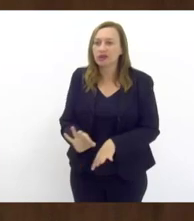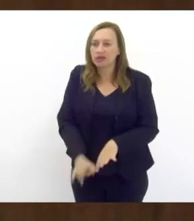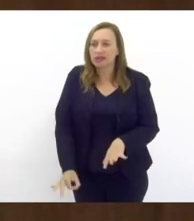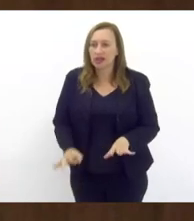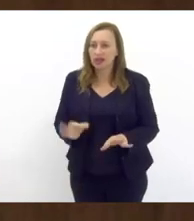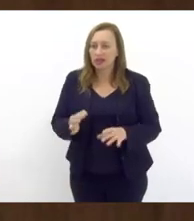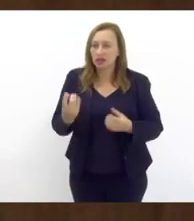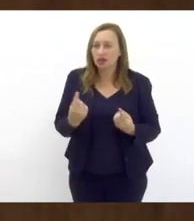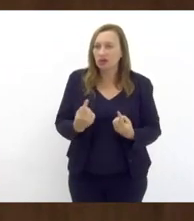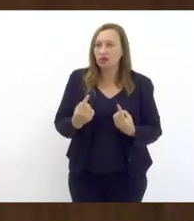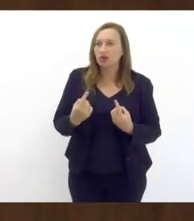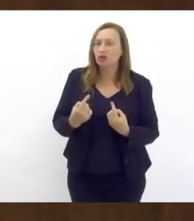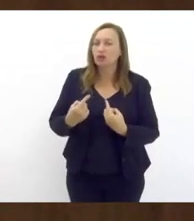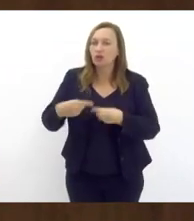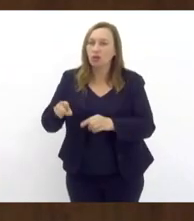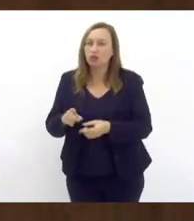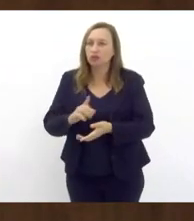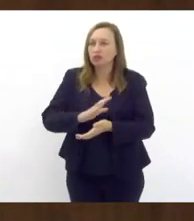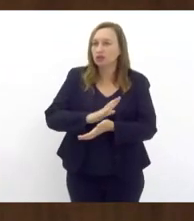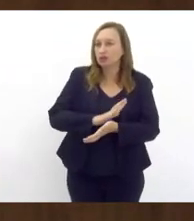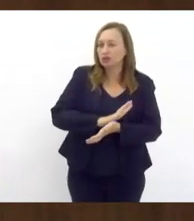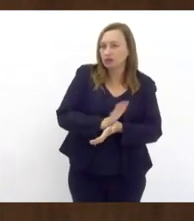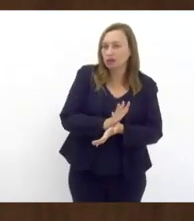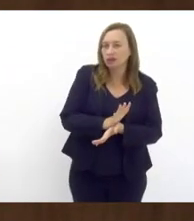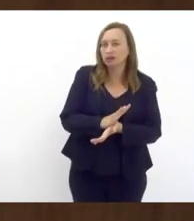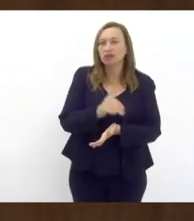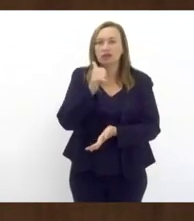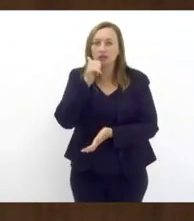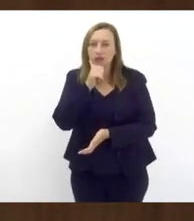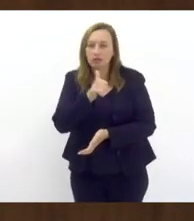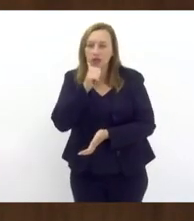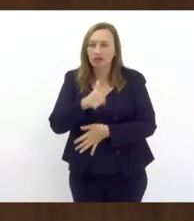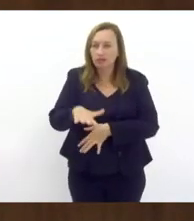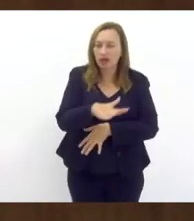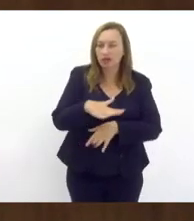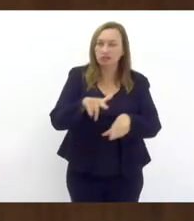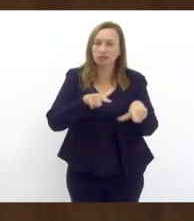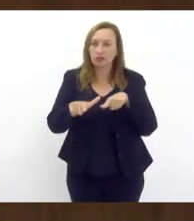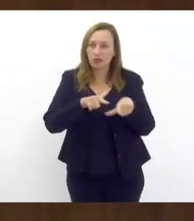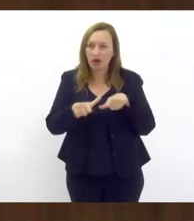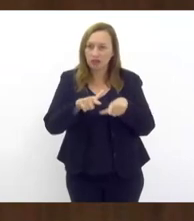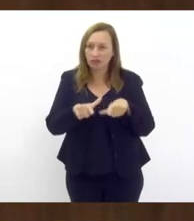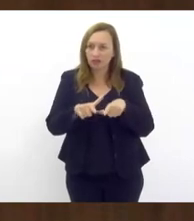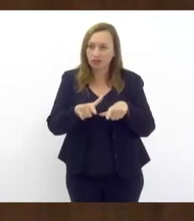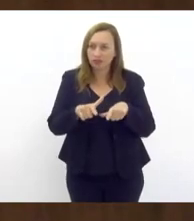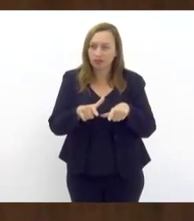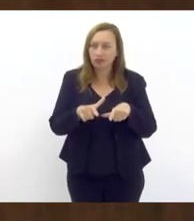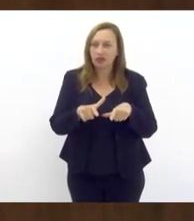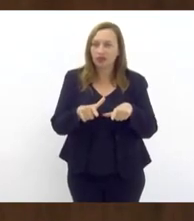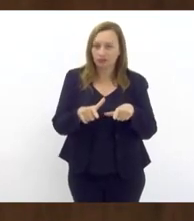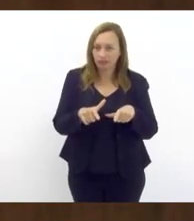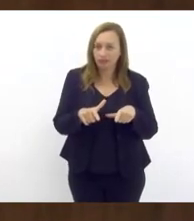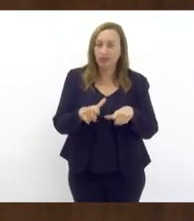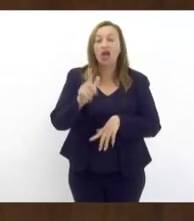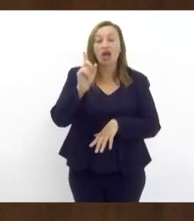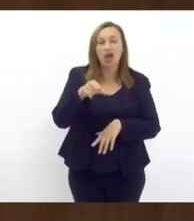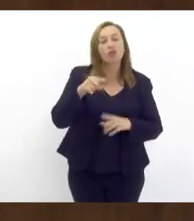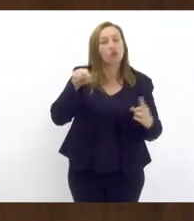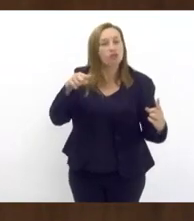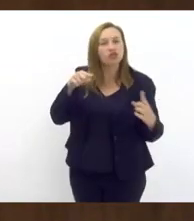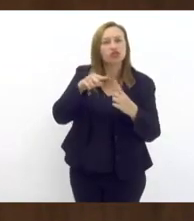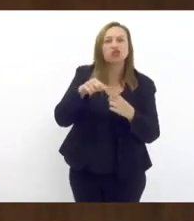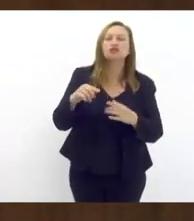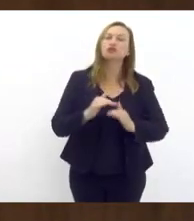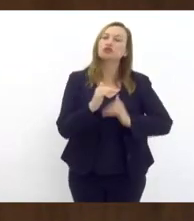no combate efetivo à discriminação das mulheres no mercado de trabalho, que, inclusive, é um dos objetivos